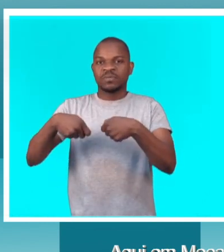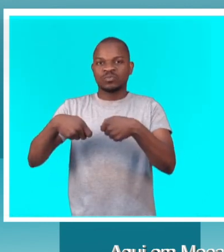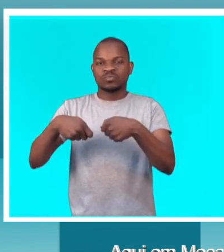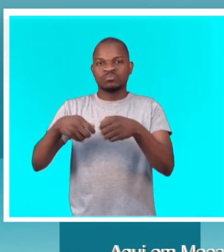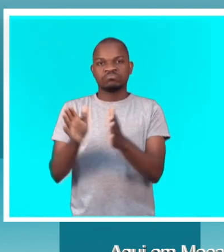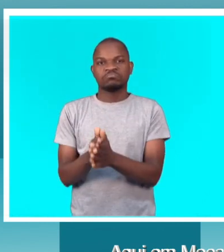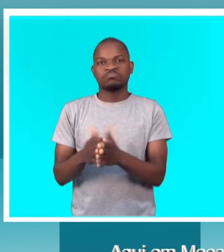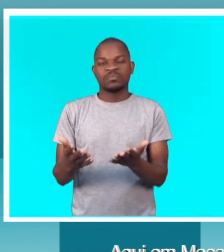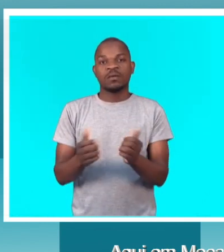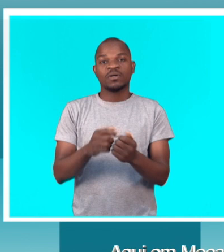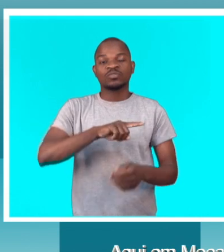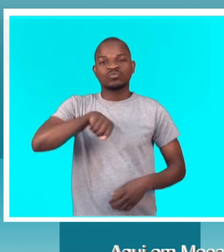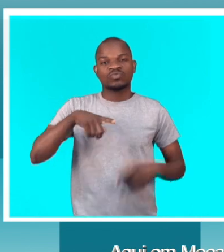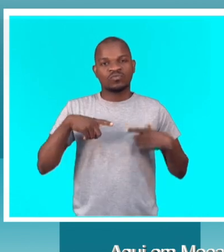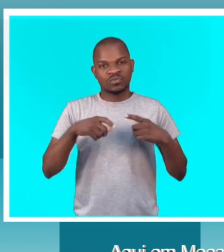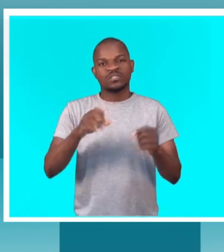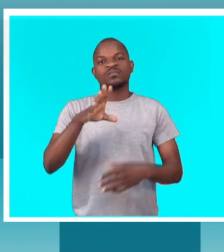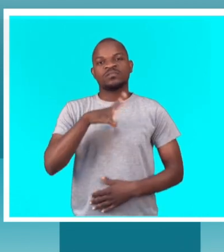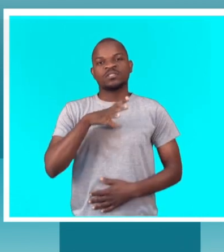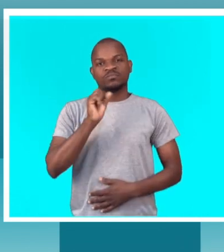os trabalhos já existem. A vontade existe.